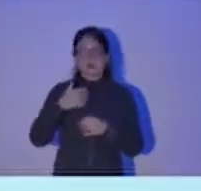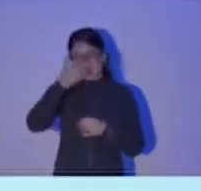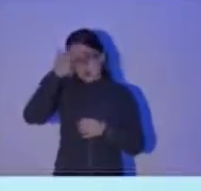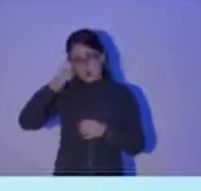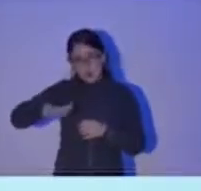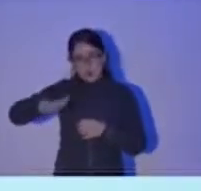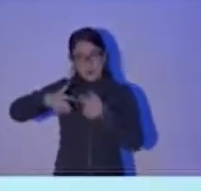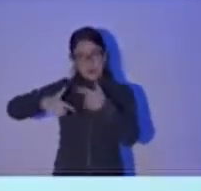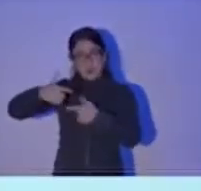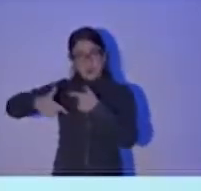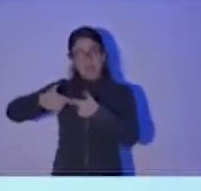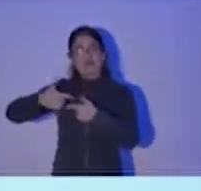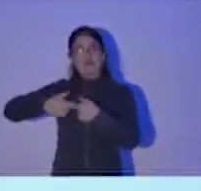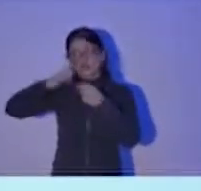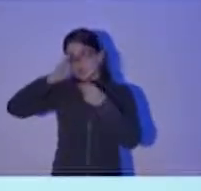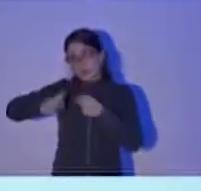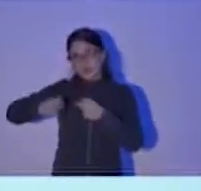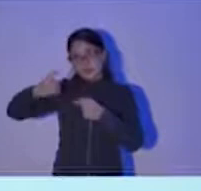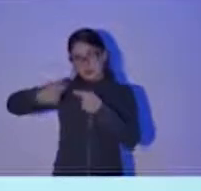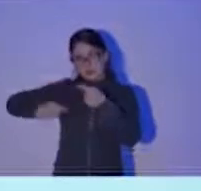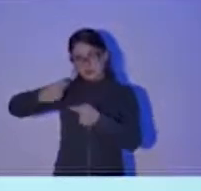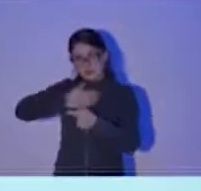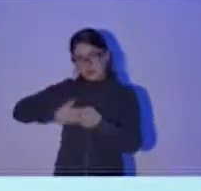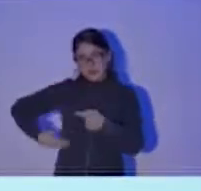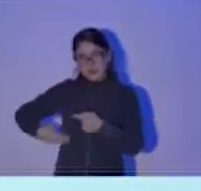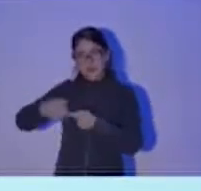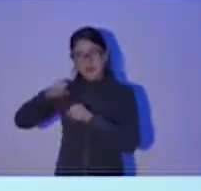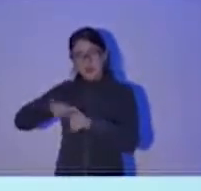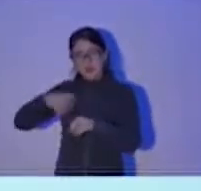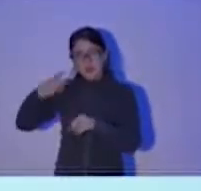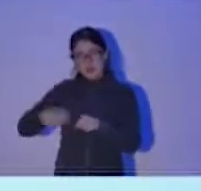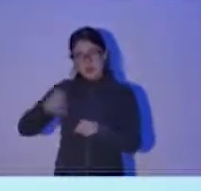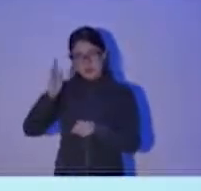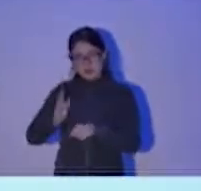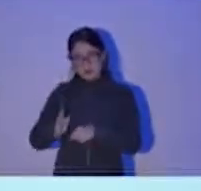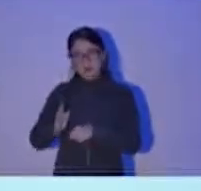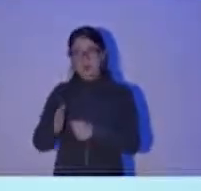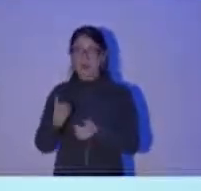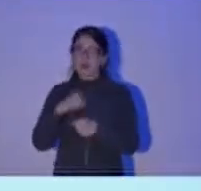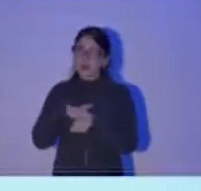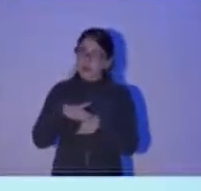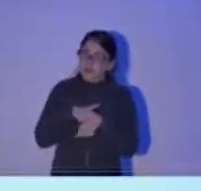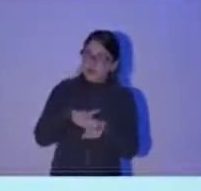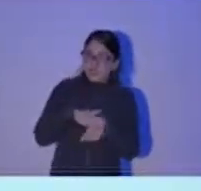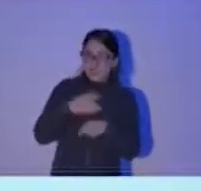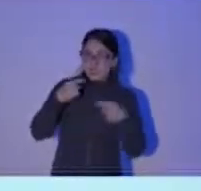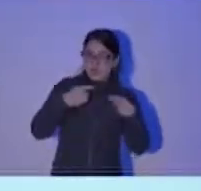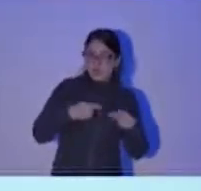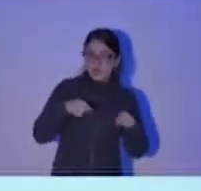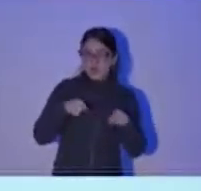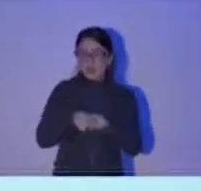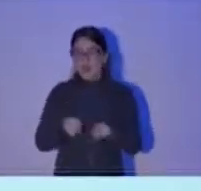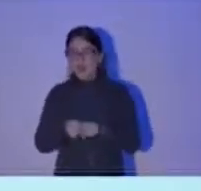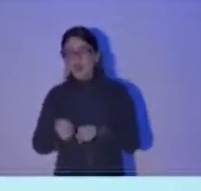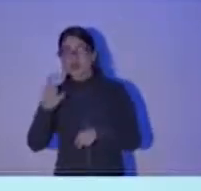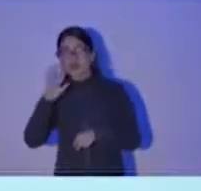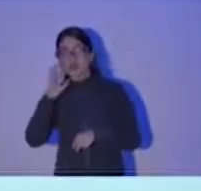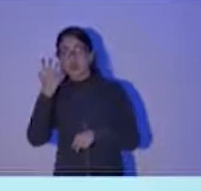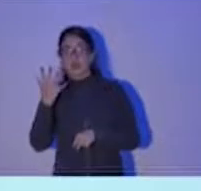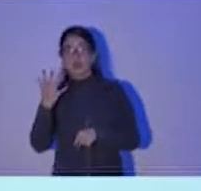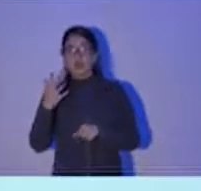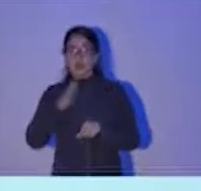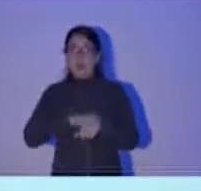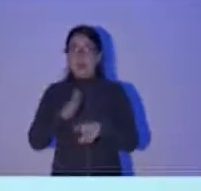públicas para a educação do nosso país. Vamos conversar sobre os desafios e soluções presentes no momento atual do nosso